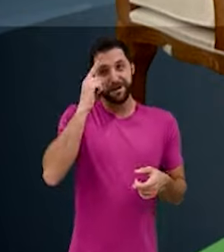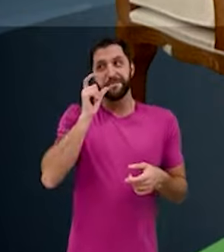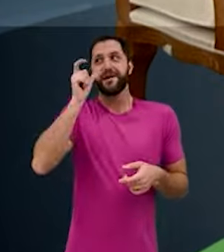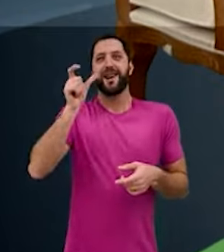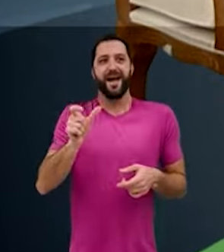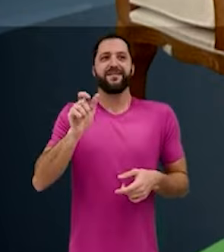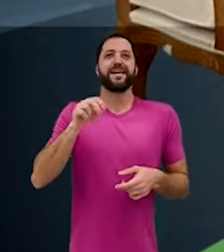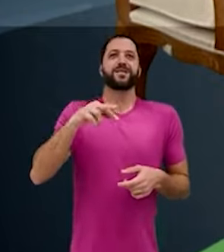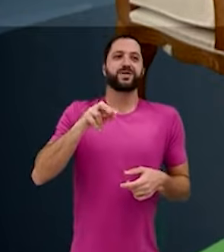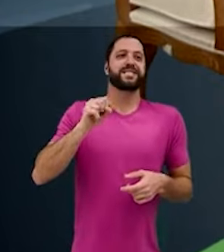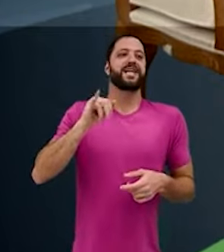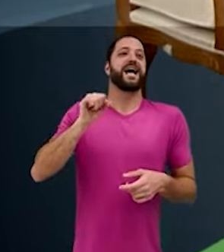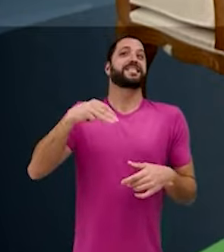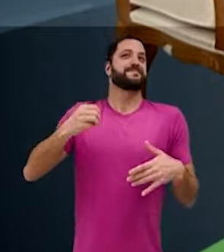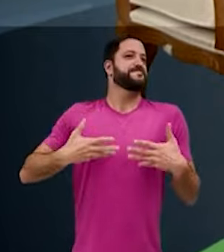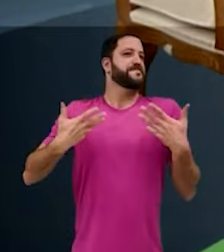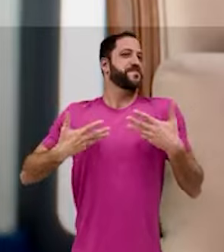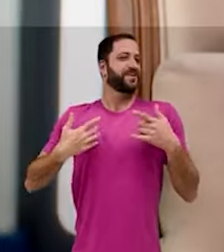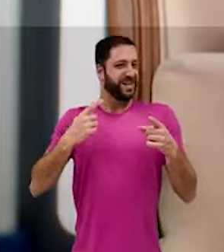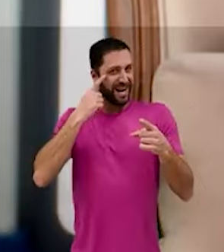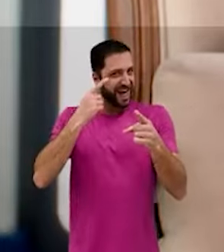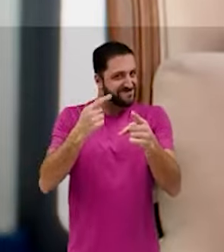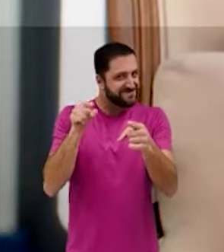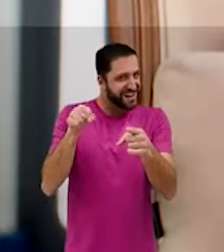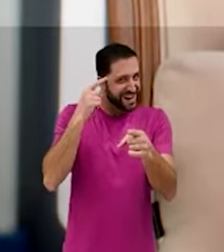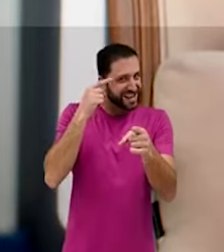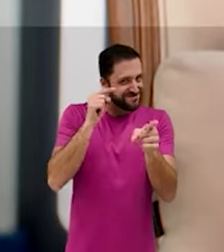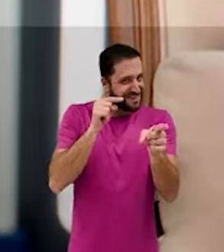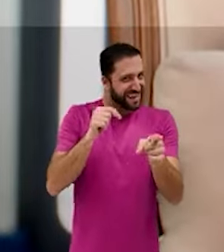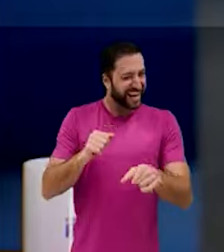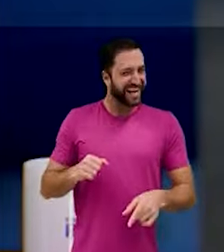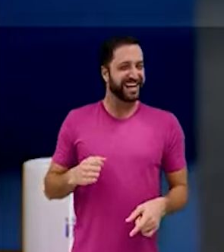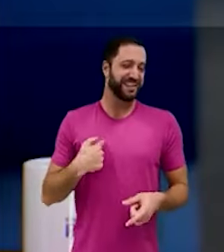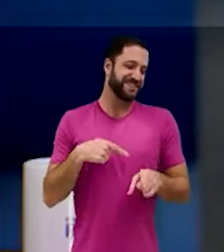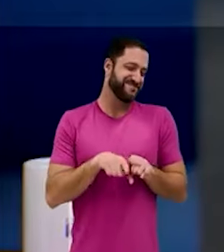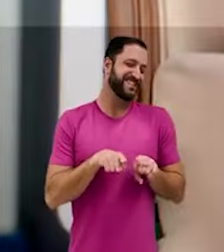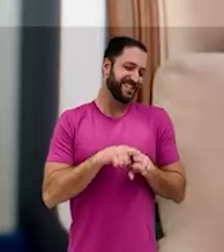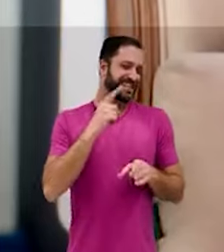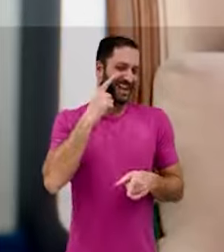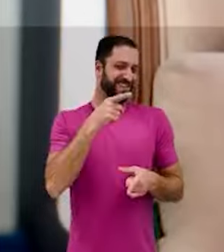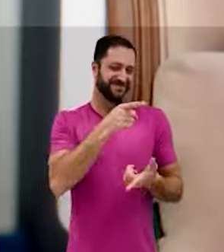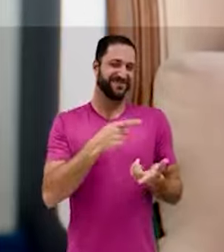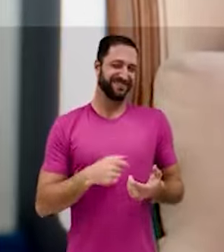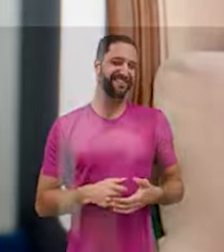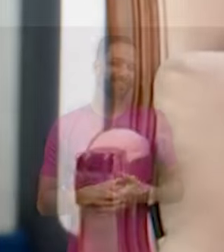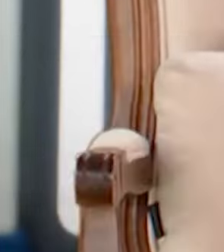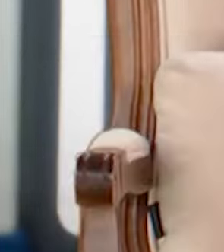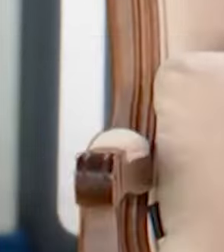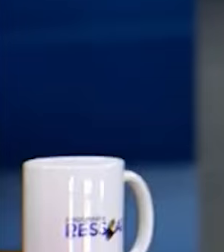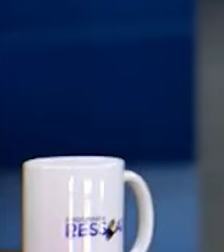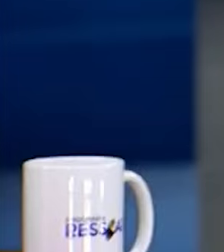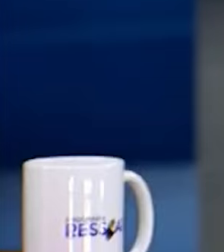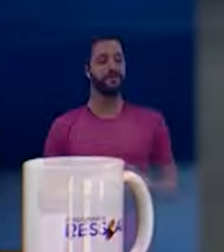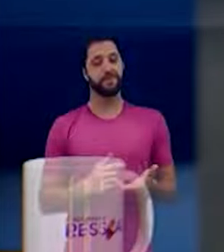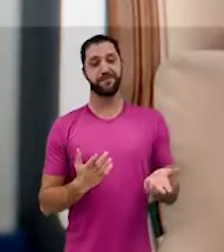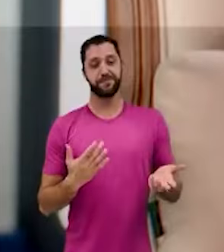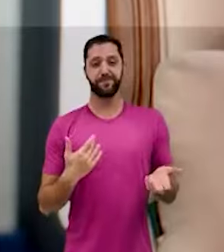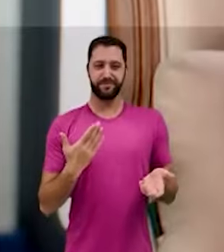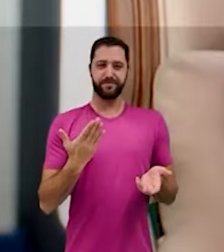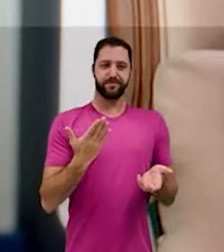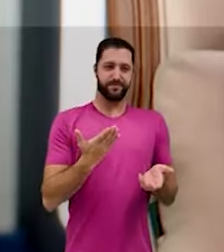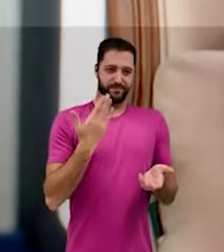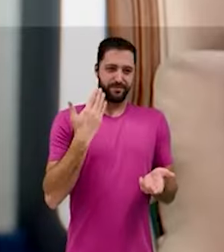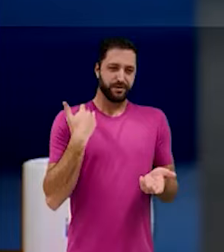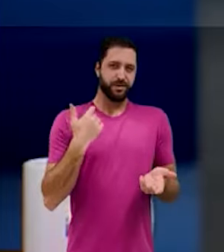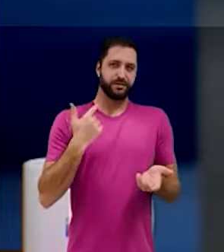homenagem. Toda vez que eu falar entusiasmo, vocês vão lembrar dela. E eu também. Virou uma âncora. Maravilhoso. De memória. Quando